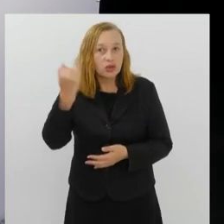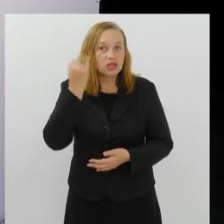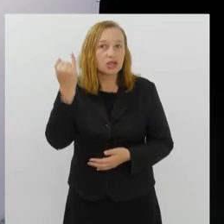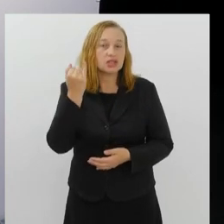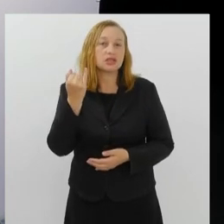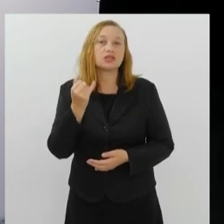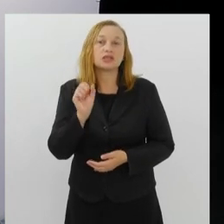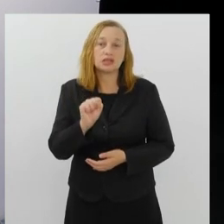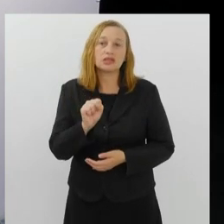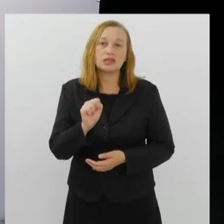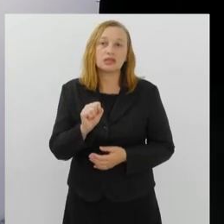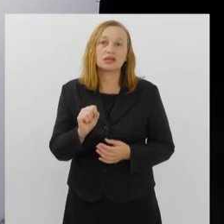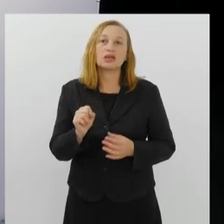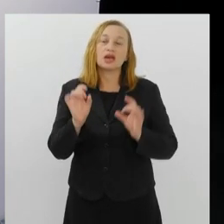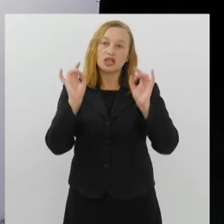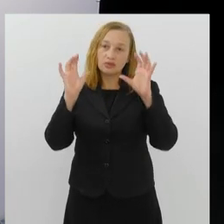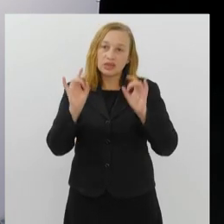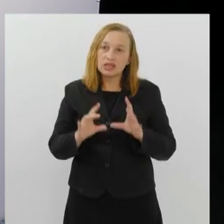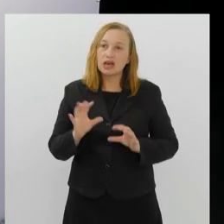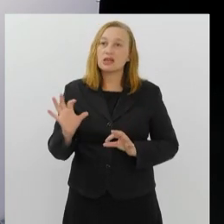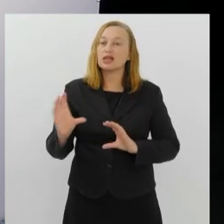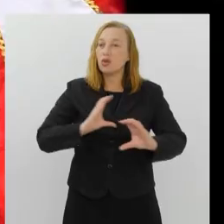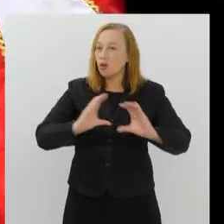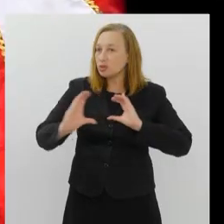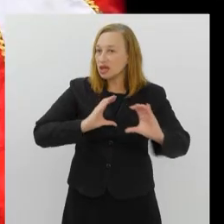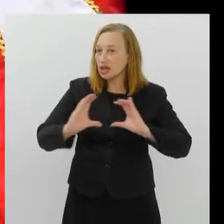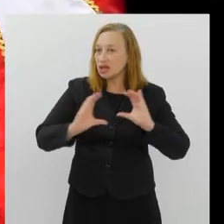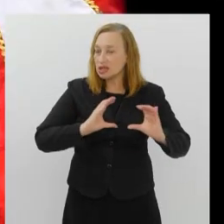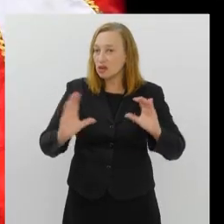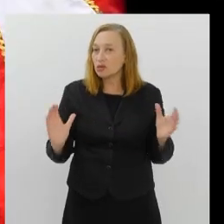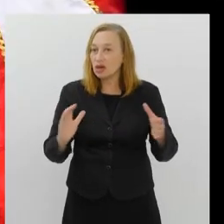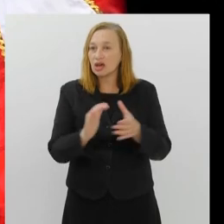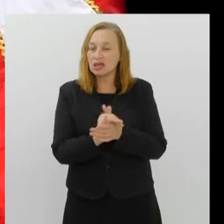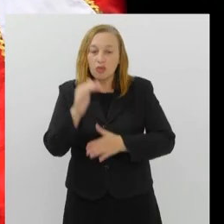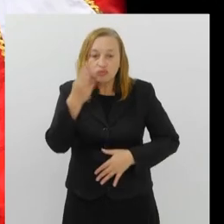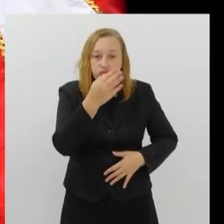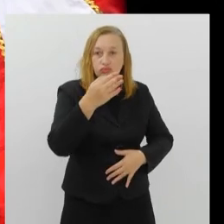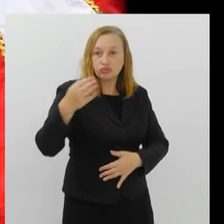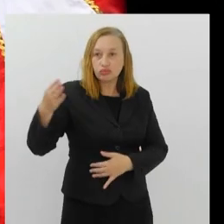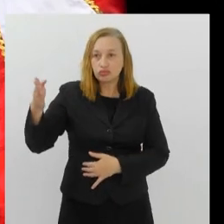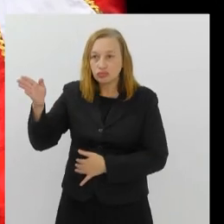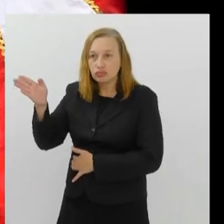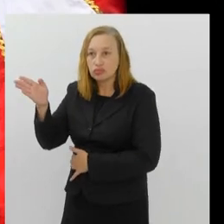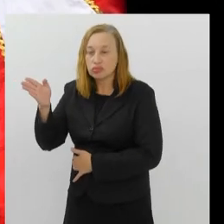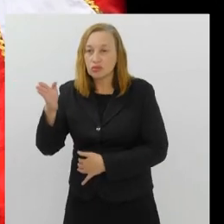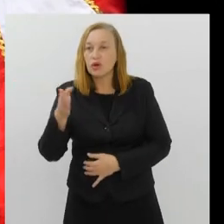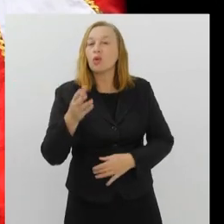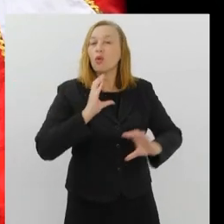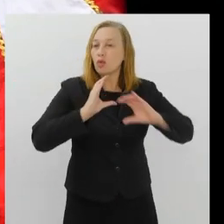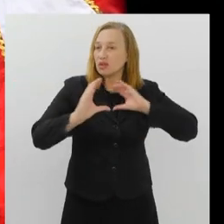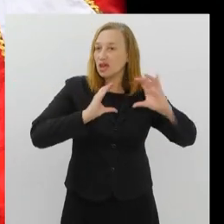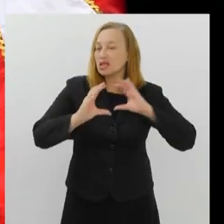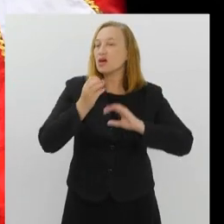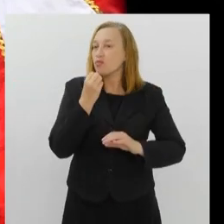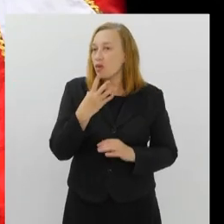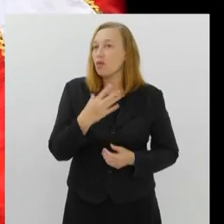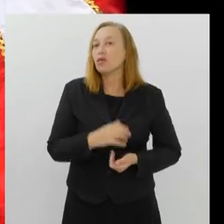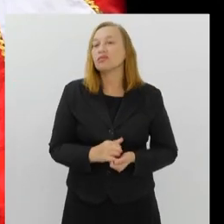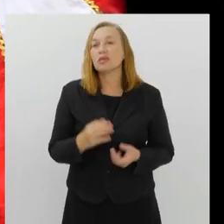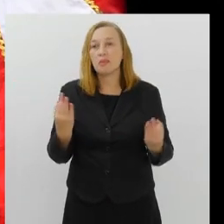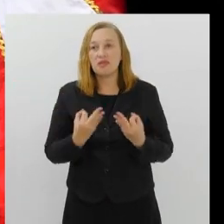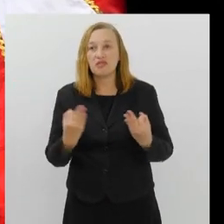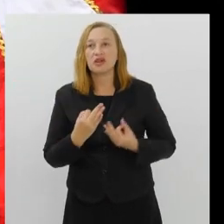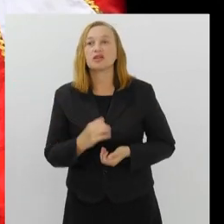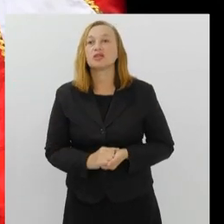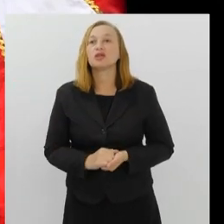importantíssimo para o processo. É essencial, né? Essa comunicação ali sempre do casal, com a direção de harmonia, ter uma boa comunicação.